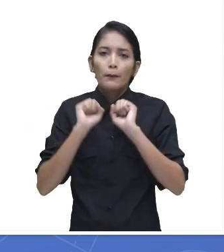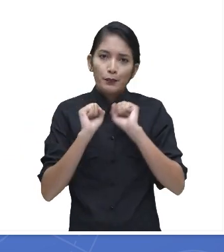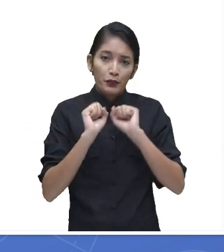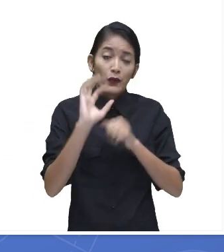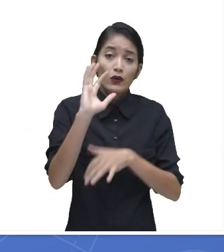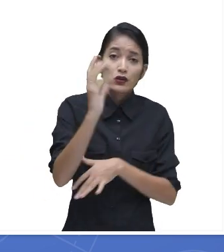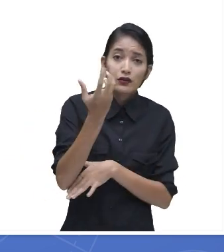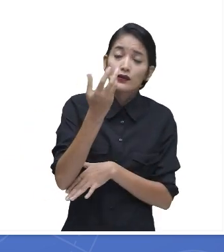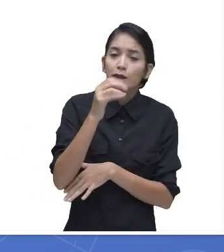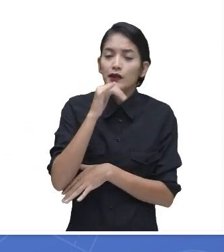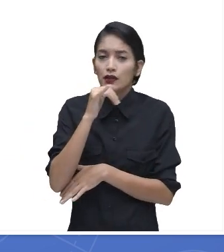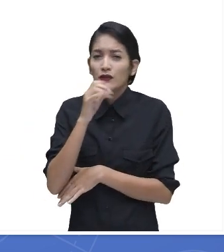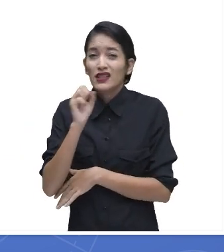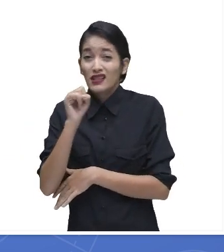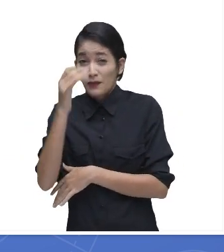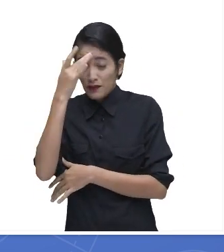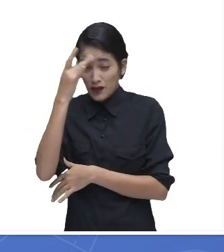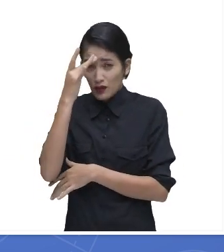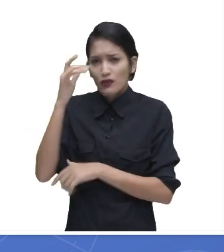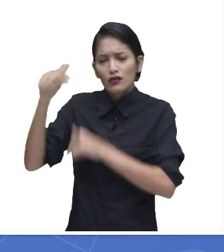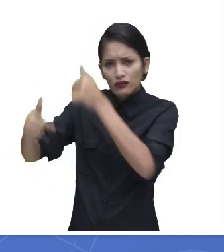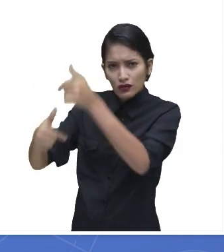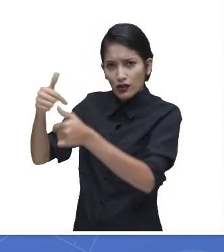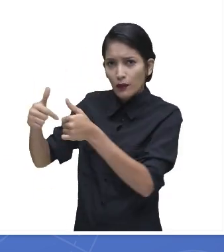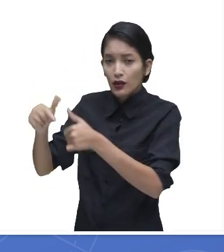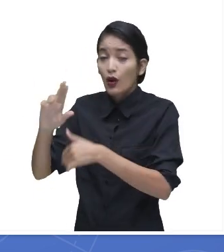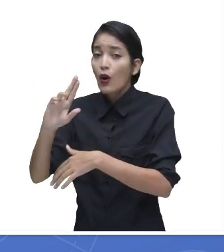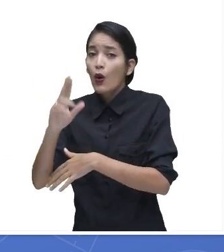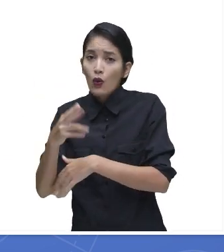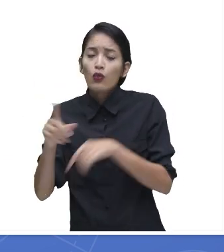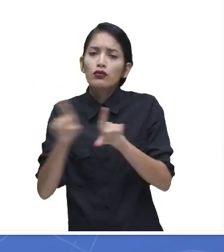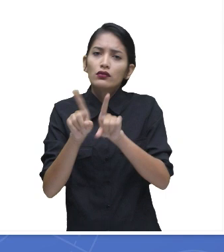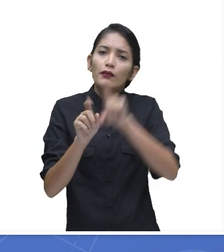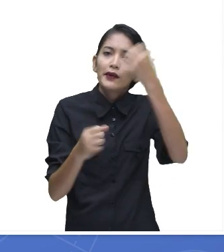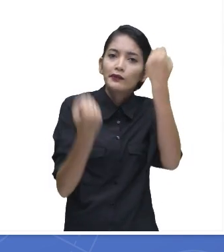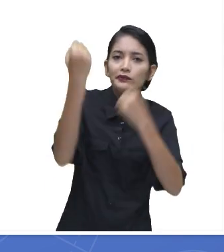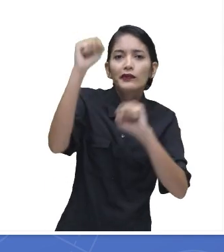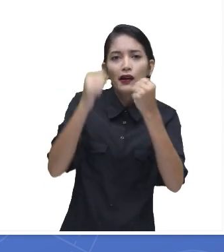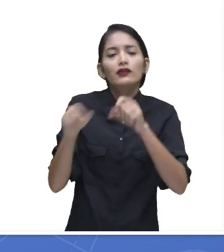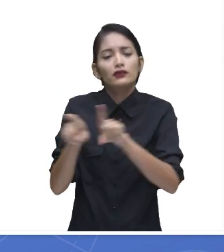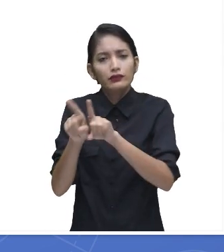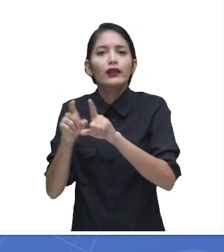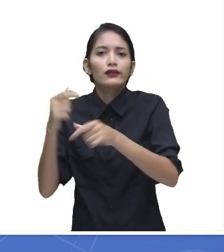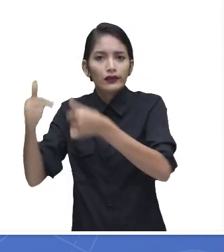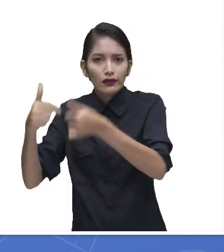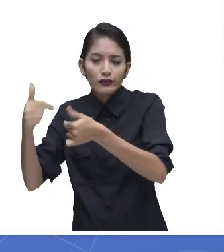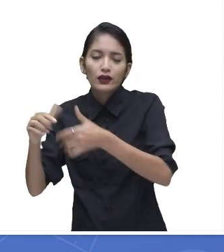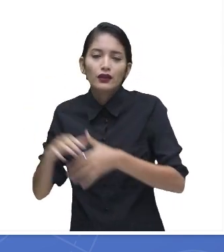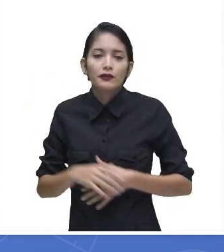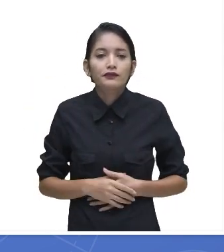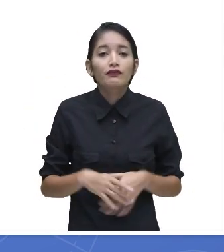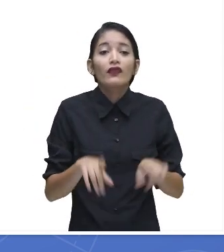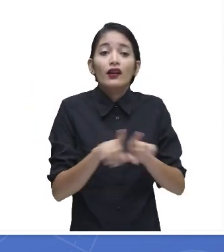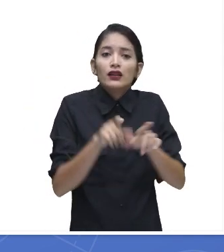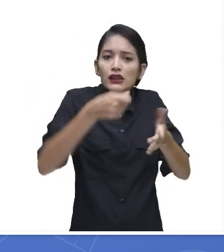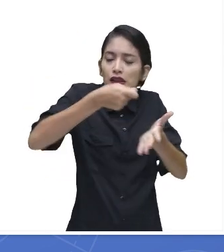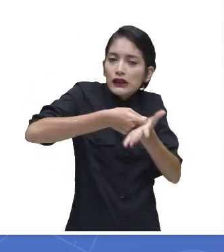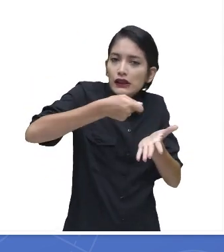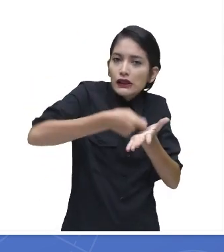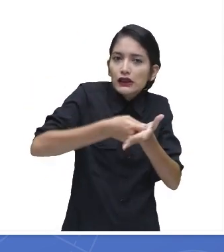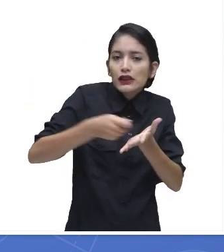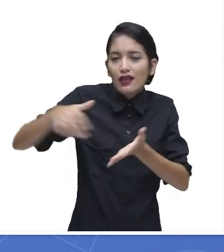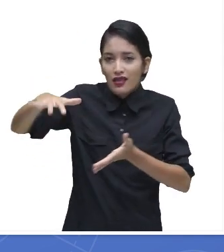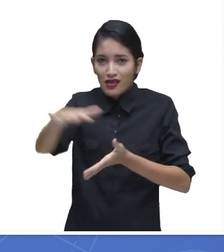quando se tiver pessoas trabalhando ou com máquinas trabalhando, isso acontece, né? Pressão demográfica no campo também não é,